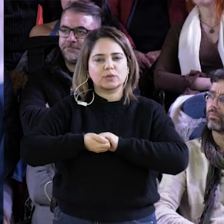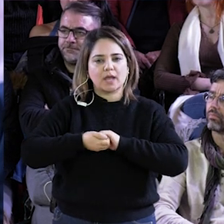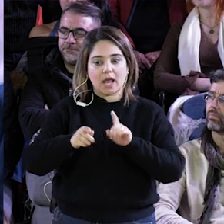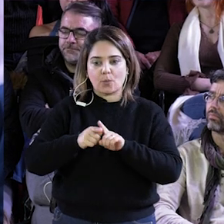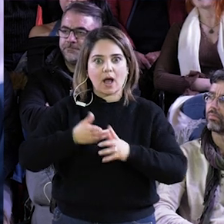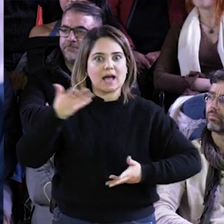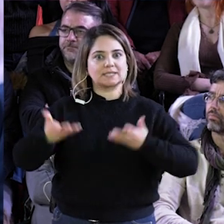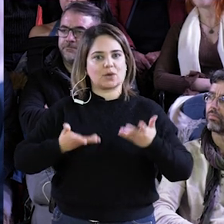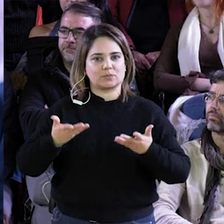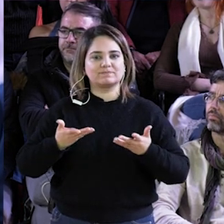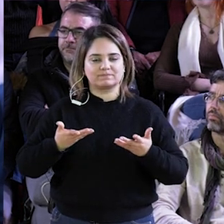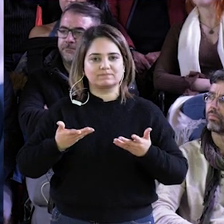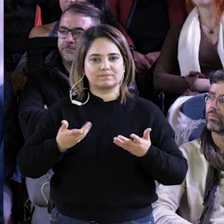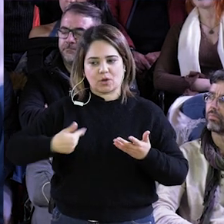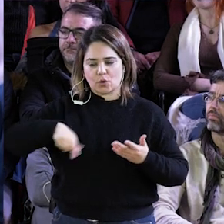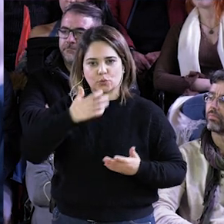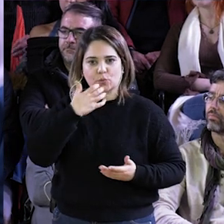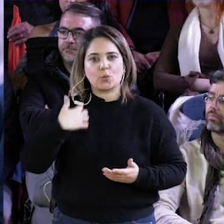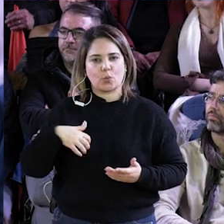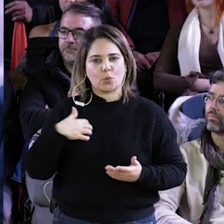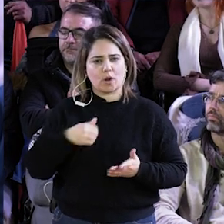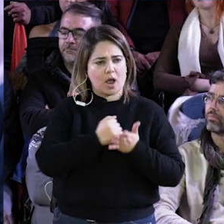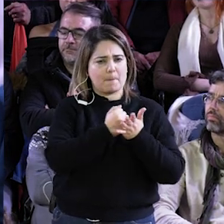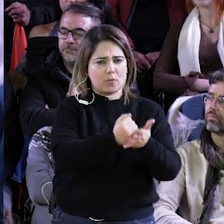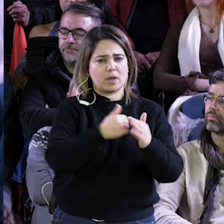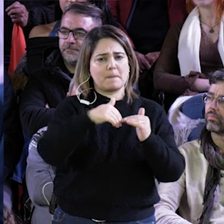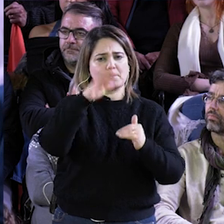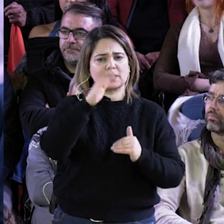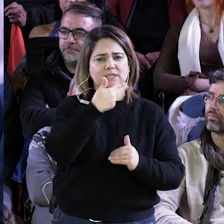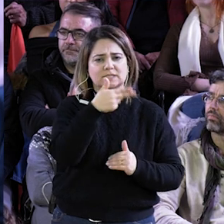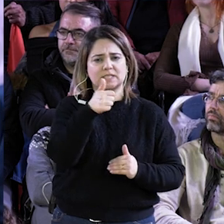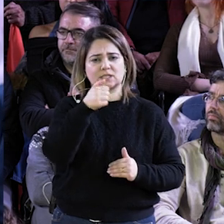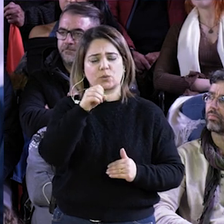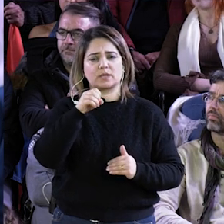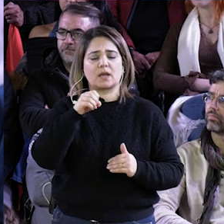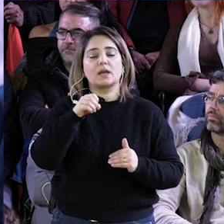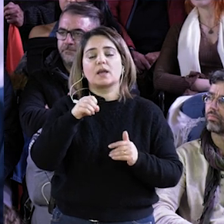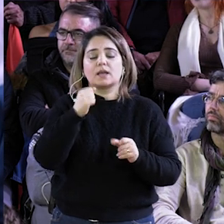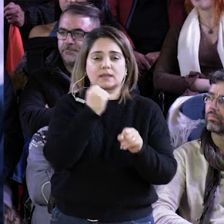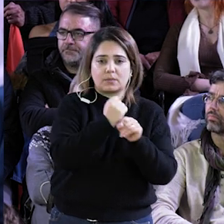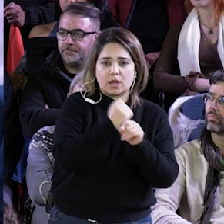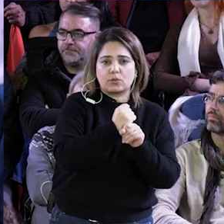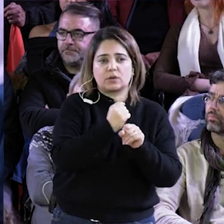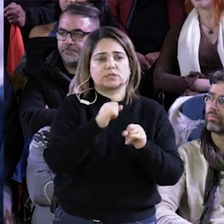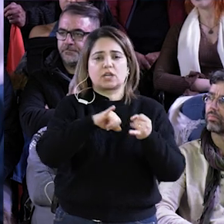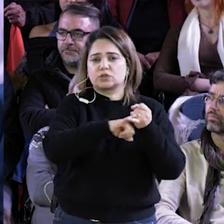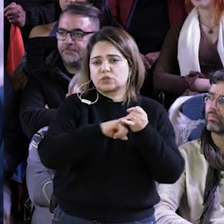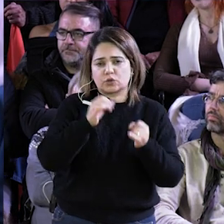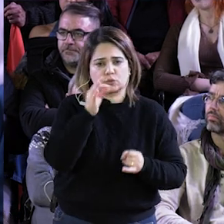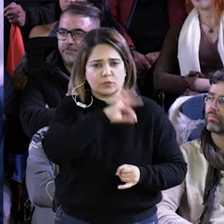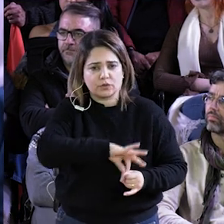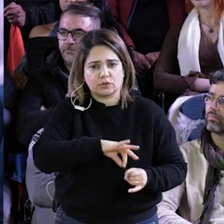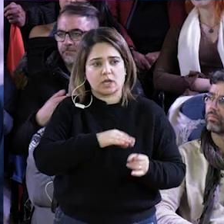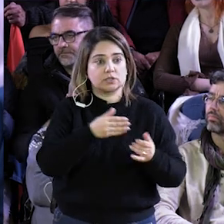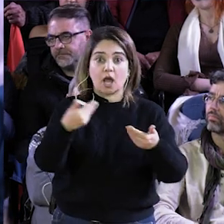ação. Temos por isso orgulho no apoio que mais de 150 dirigentes de comissões de trabalhadores, de sindicatos, de associações profissionais